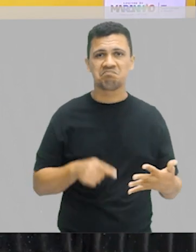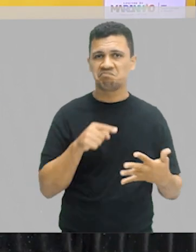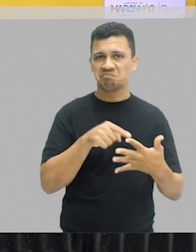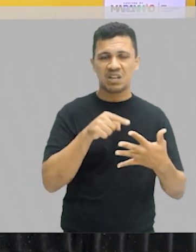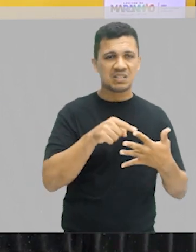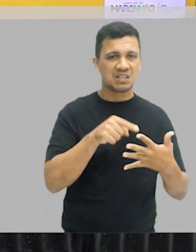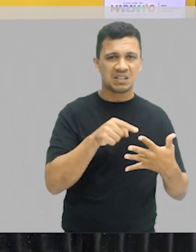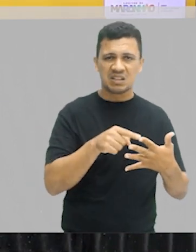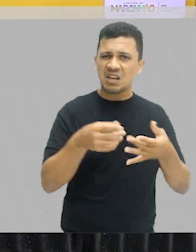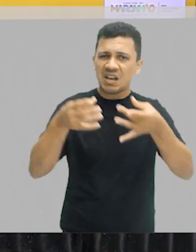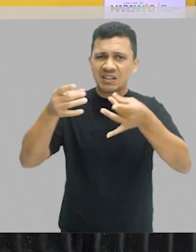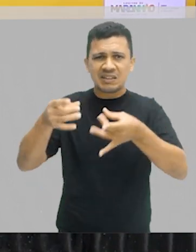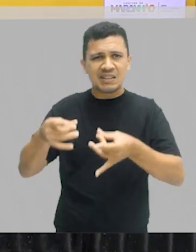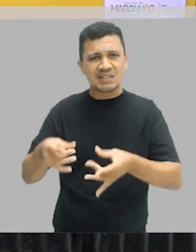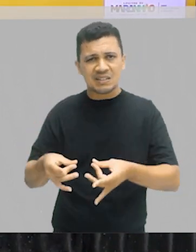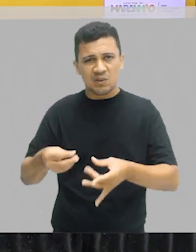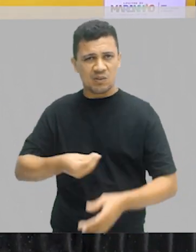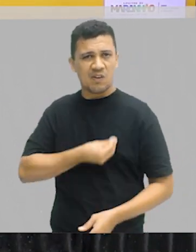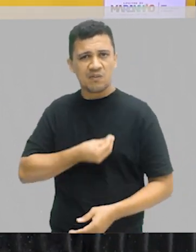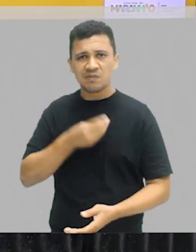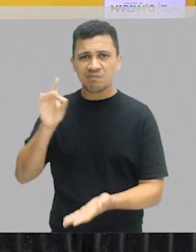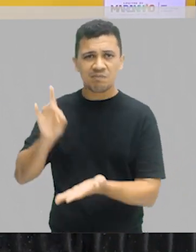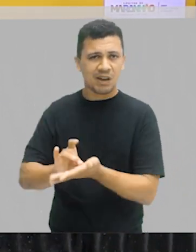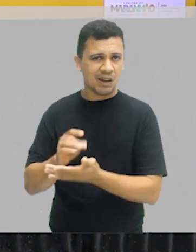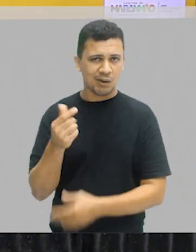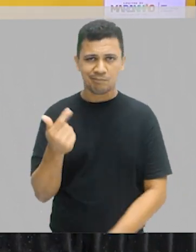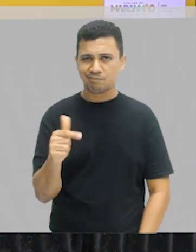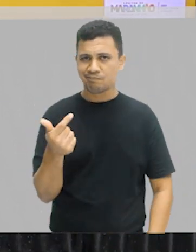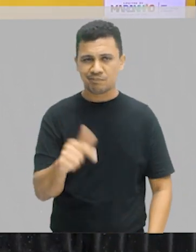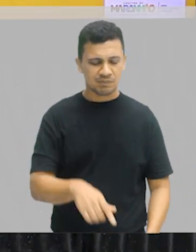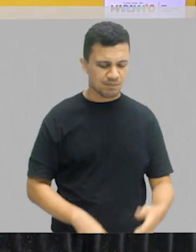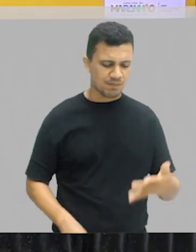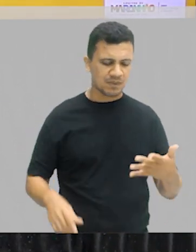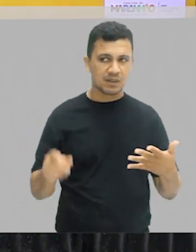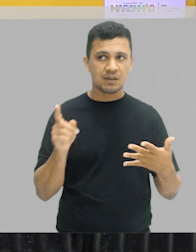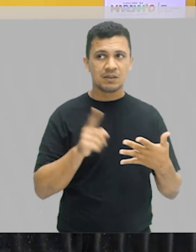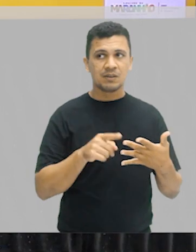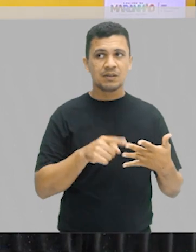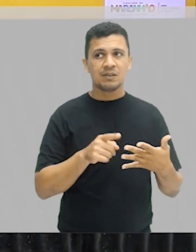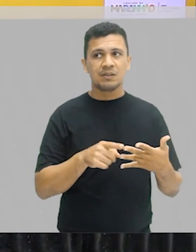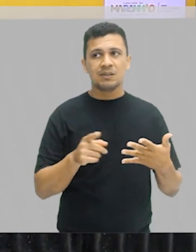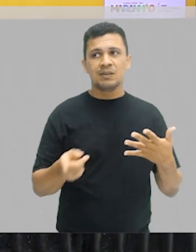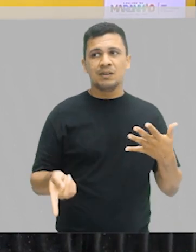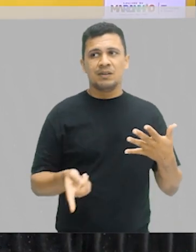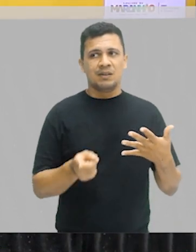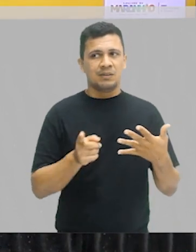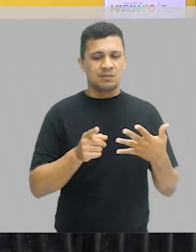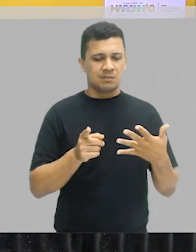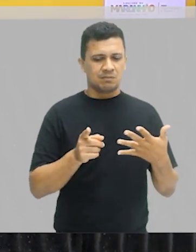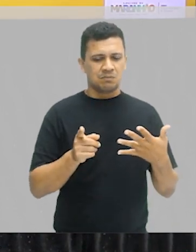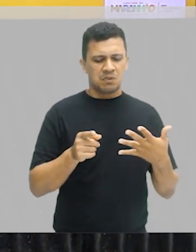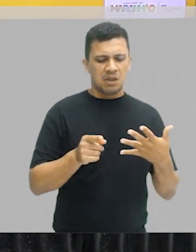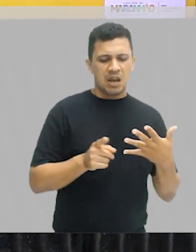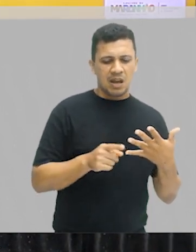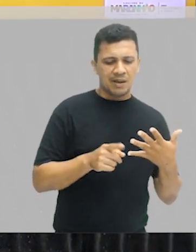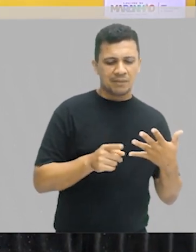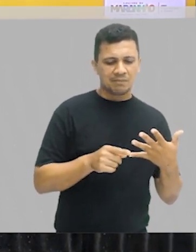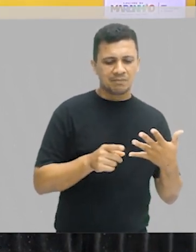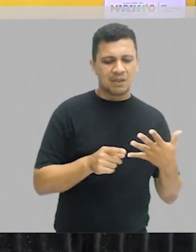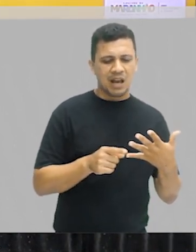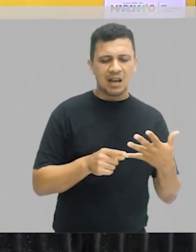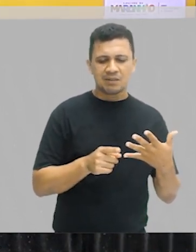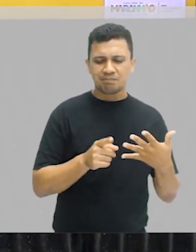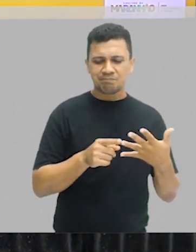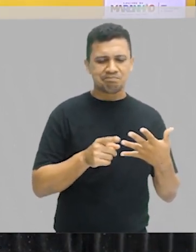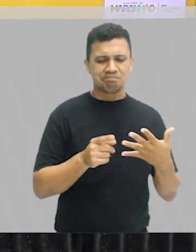da realidade, tá? Não há em nenhum momento um diálogo entre as personagens. É um